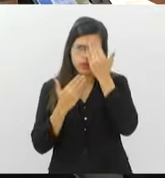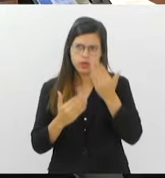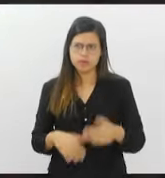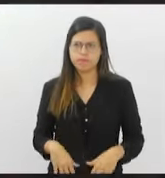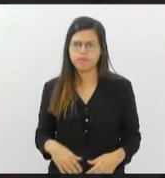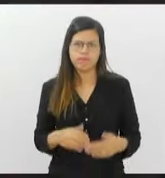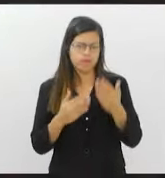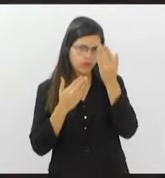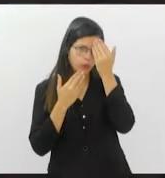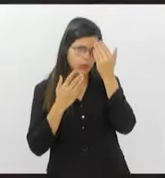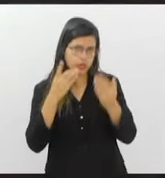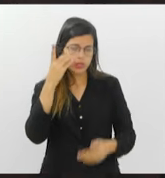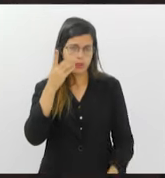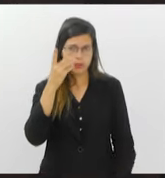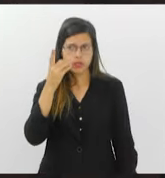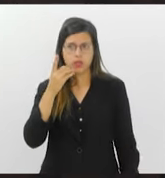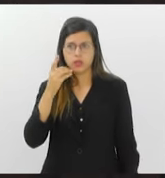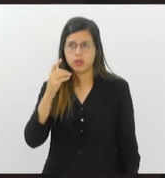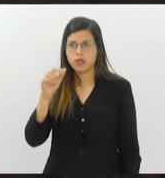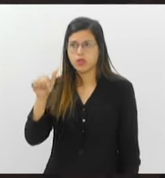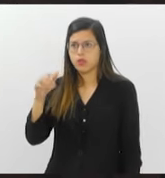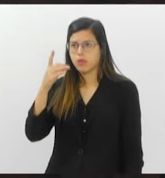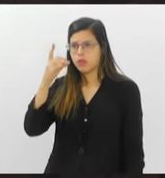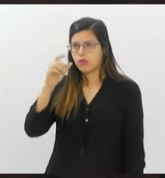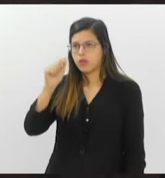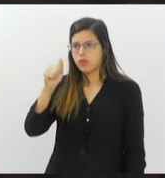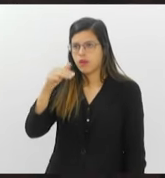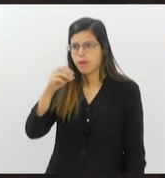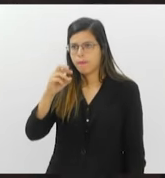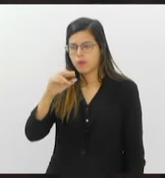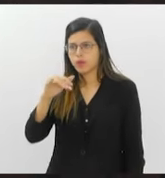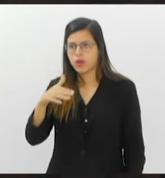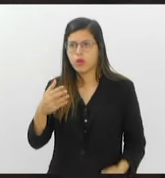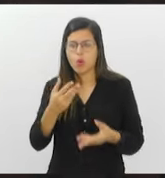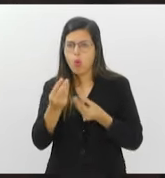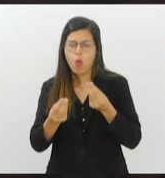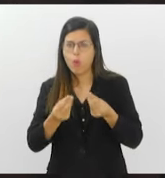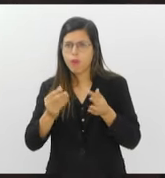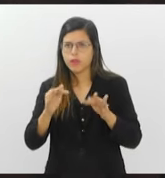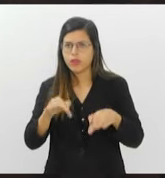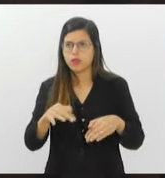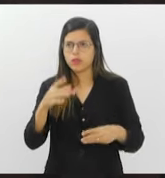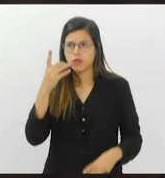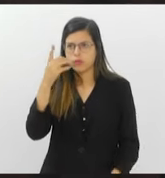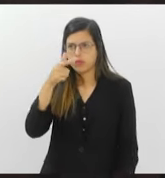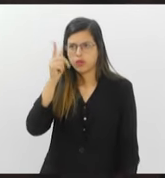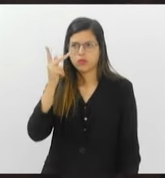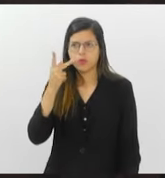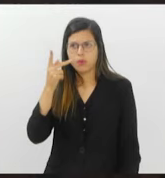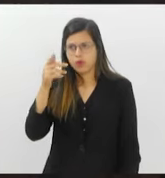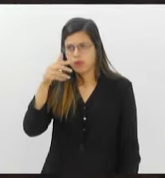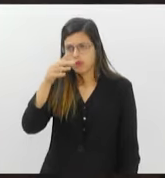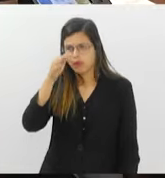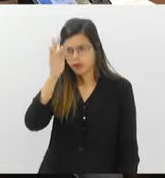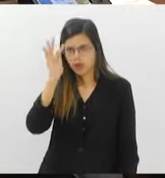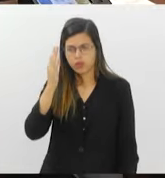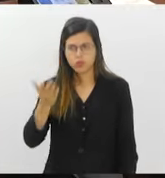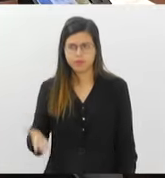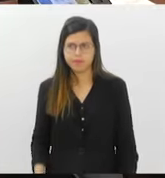Obrigado, deputada Marta Rocha. Amorim, como fechamos então o entendimento aí, deputado Luiz Paulo? Fred Pacheco, por favor.